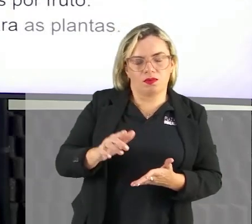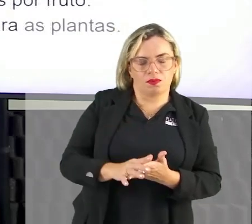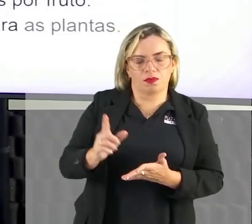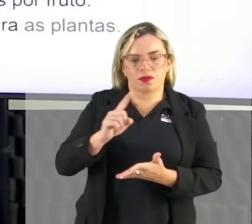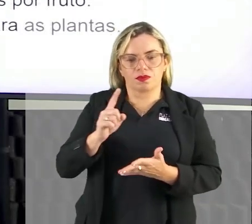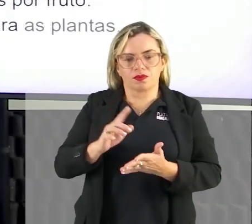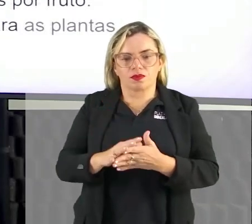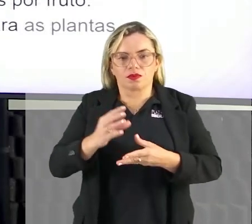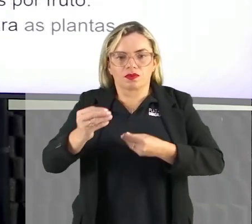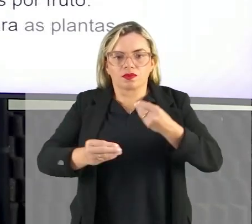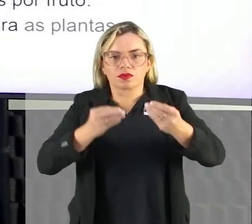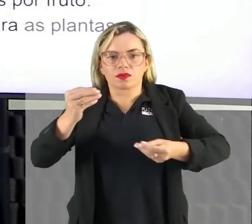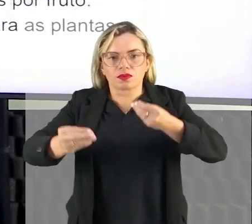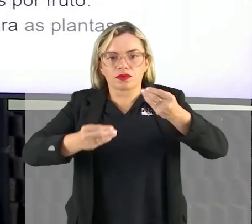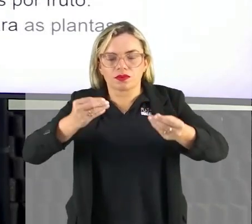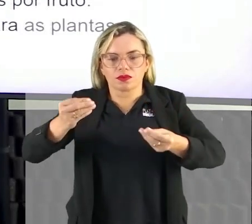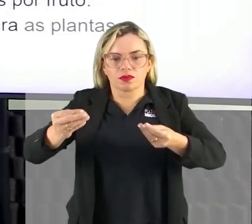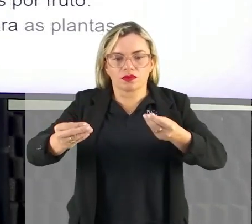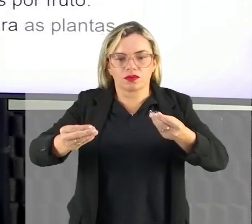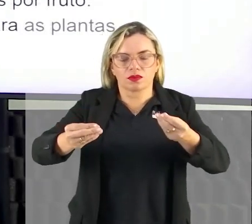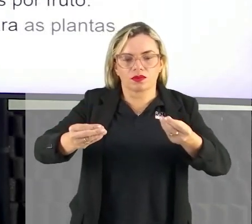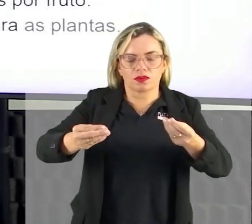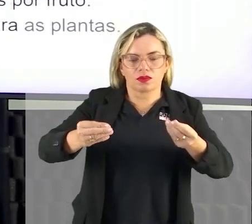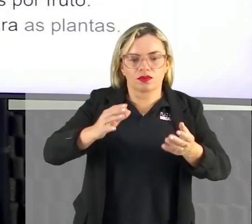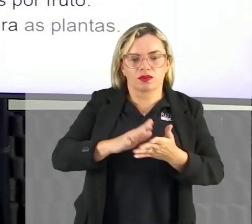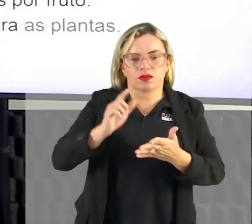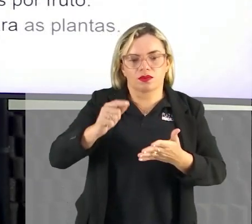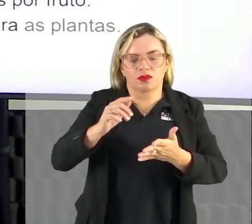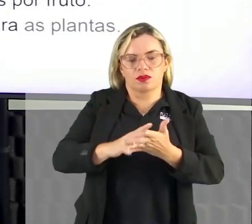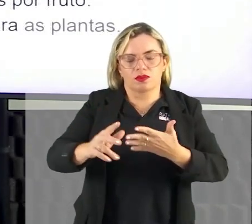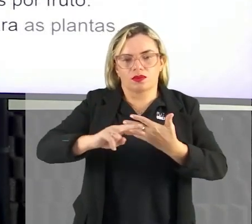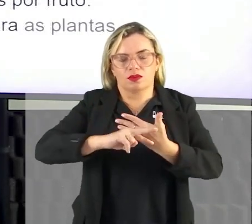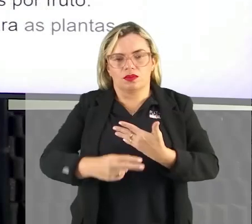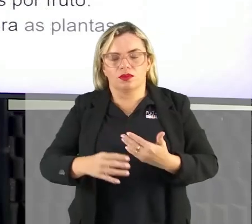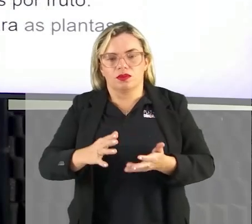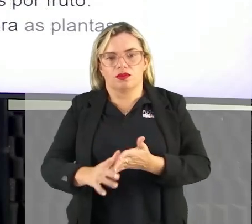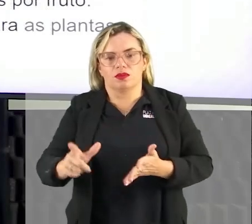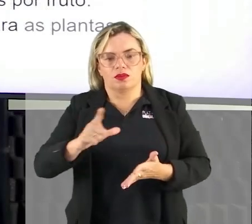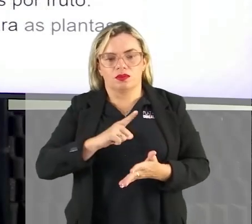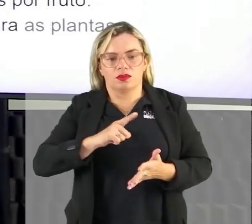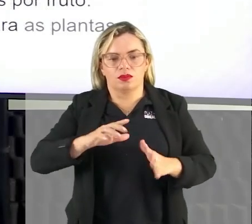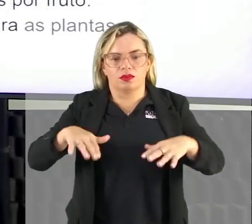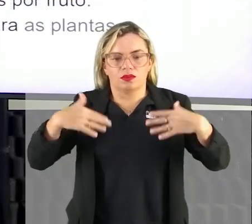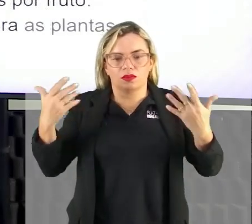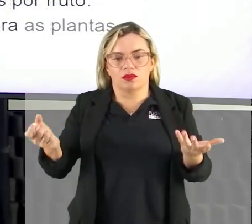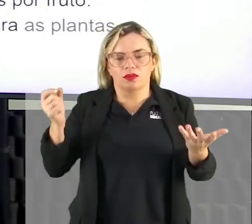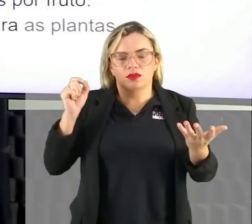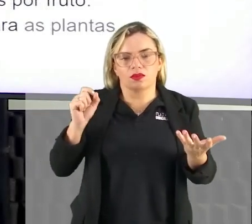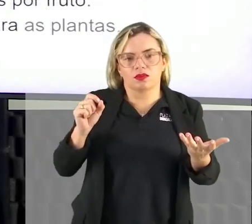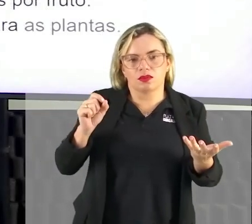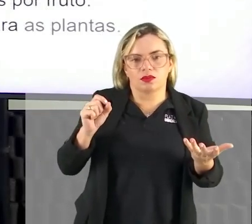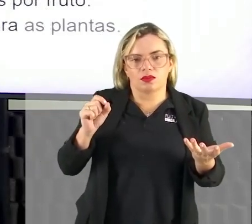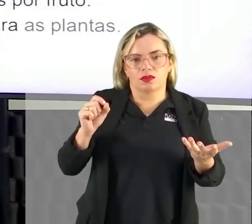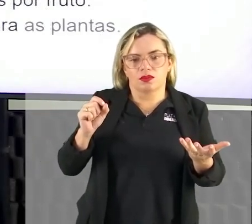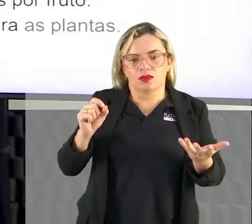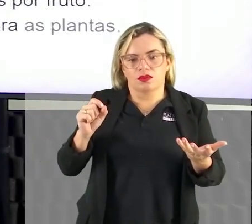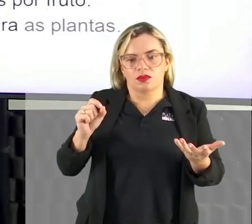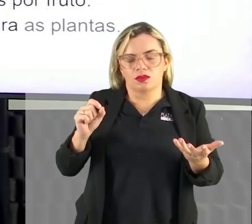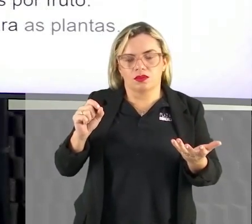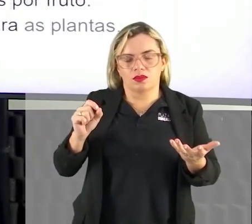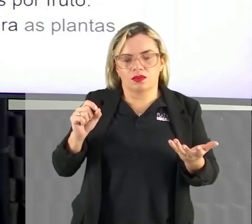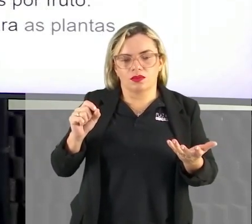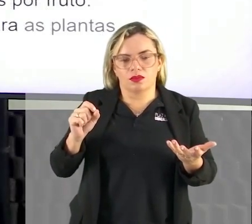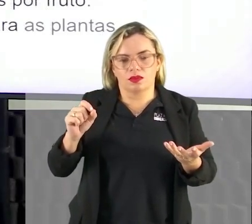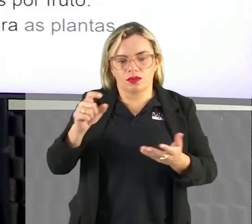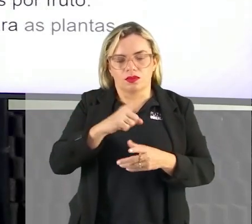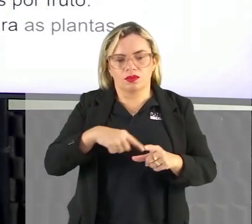isso, como é que uma coisa implica na outra, né? Então, tem